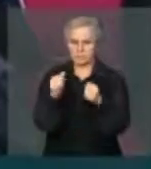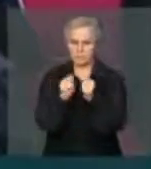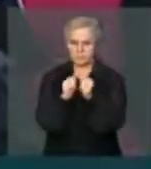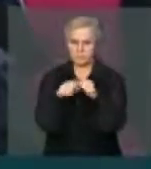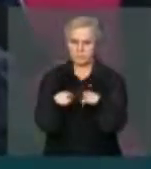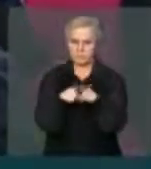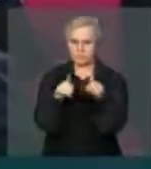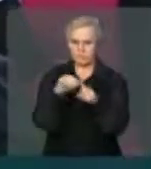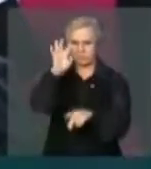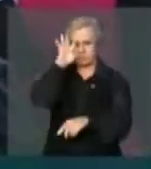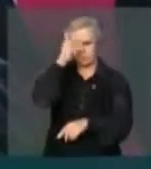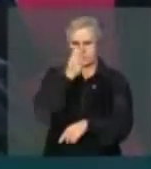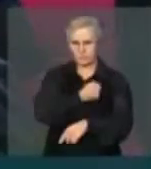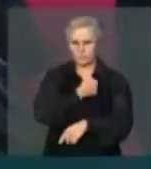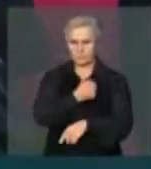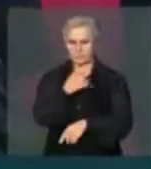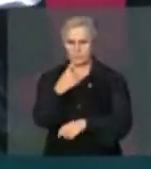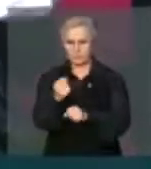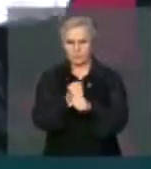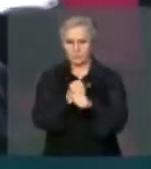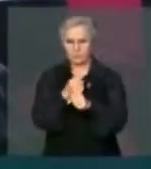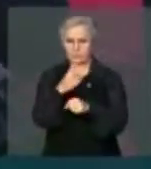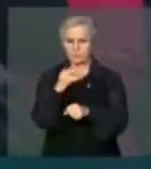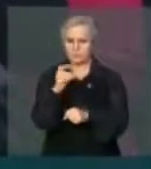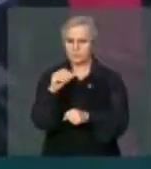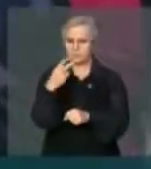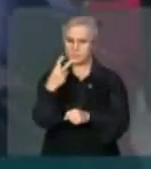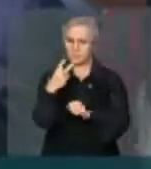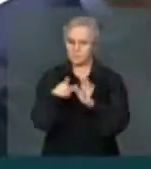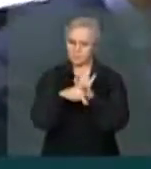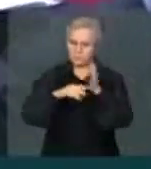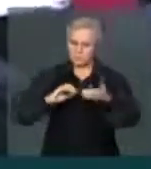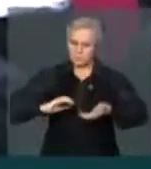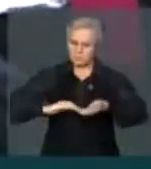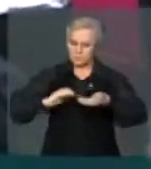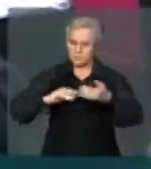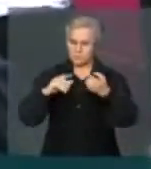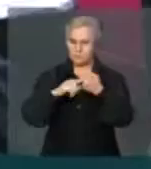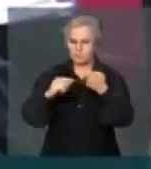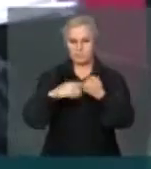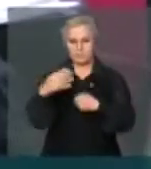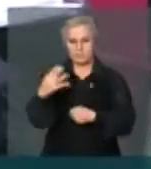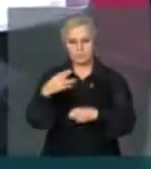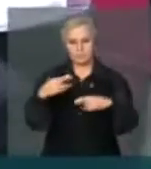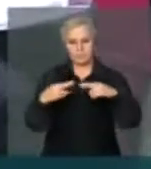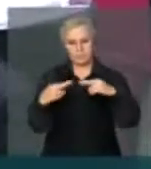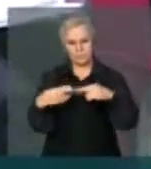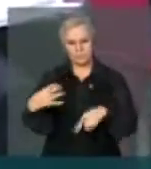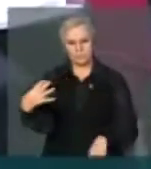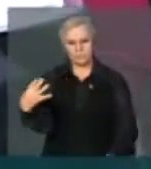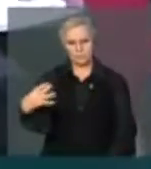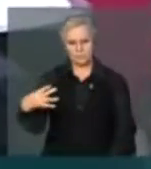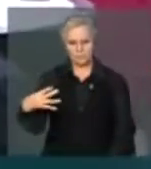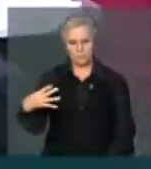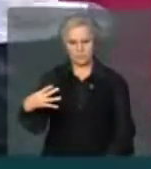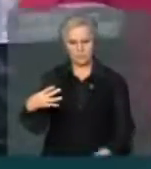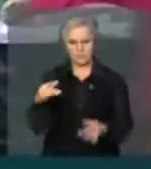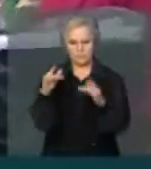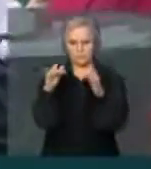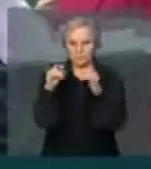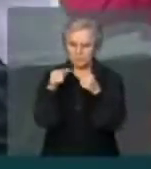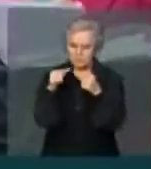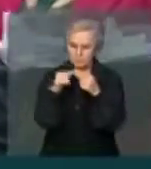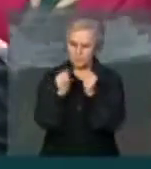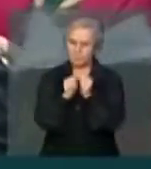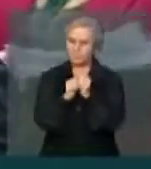com a resolução número 1 de 2002 do Congresso Nacional, artigo 4º, parágrafo 4º, combinado com a